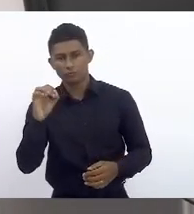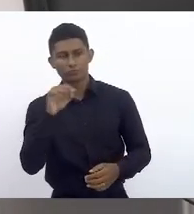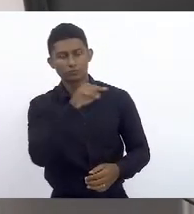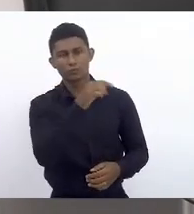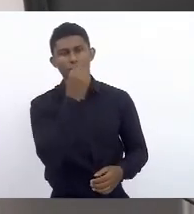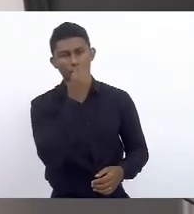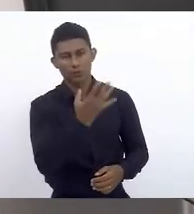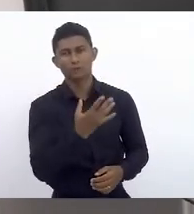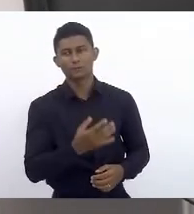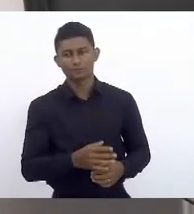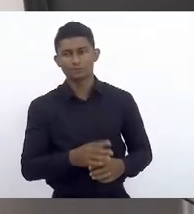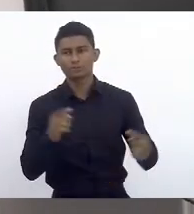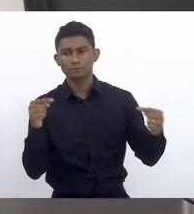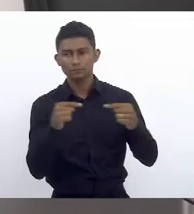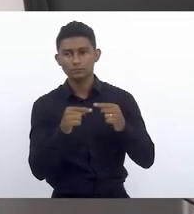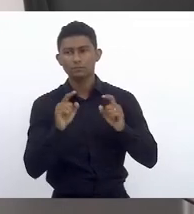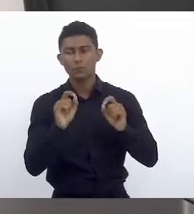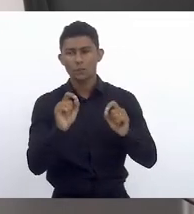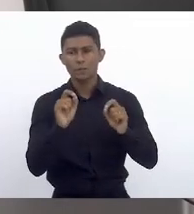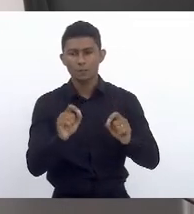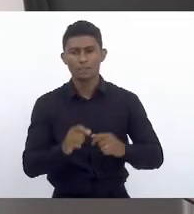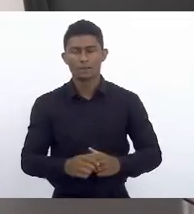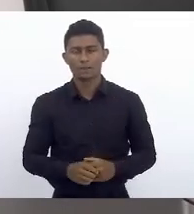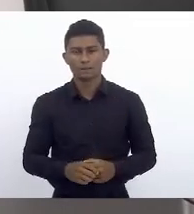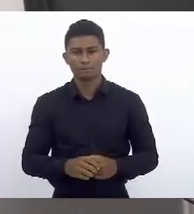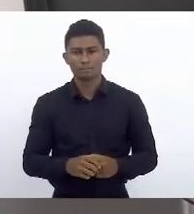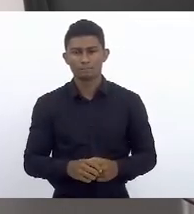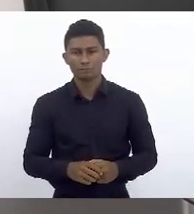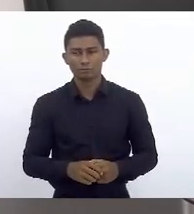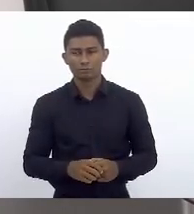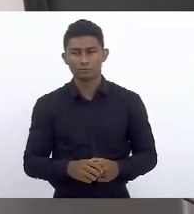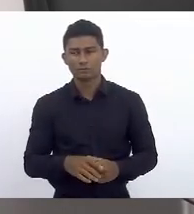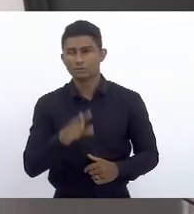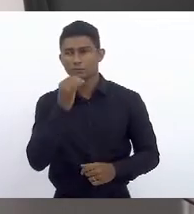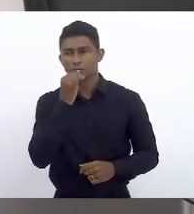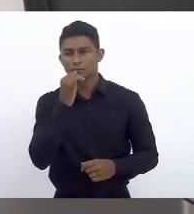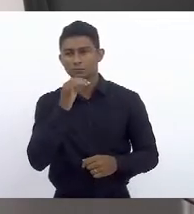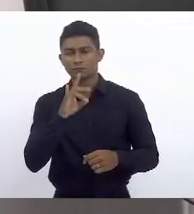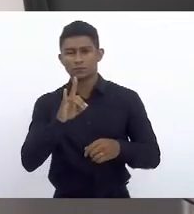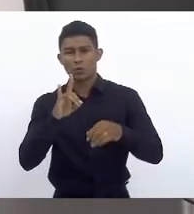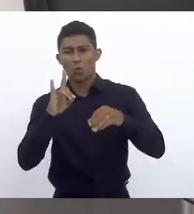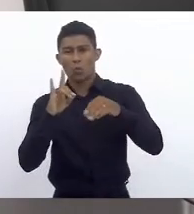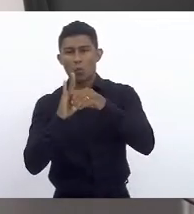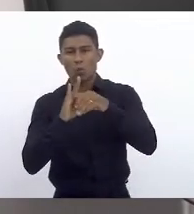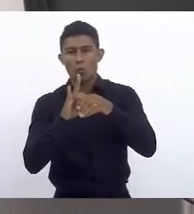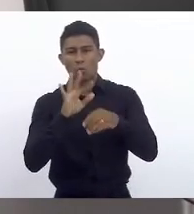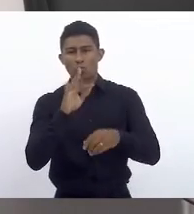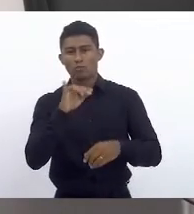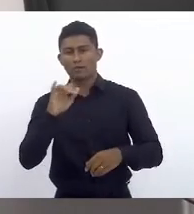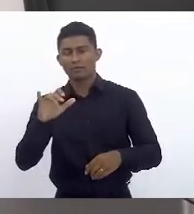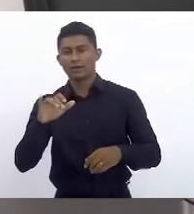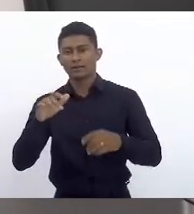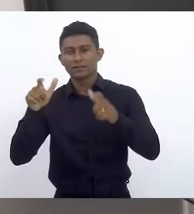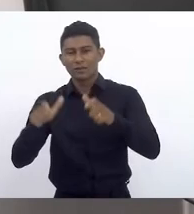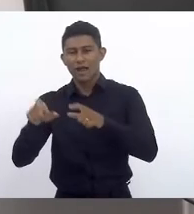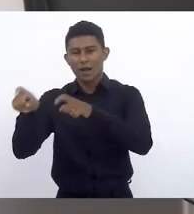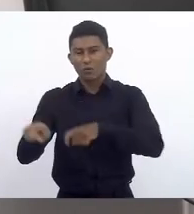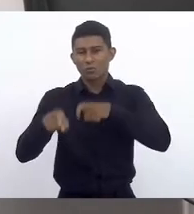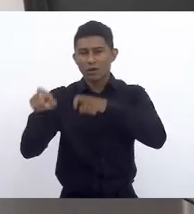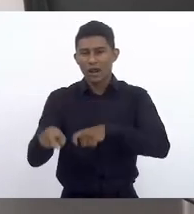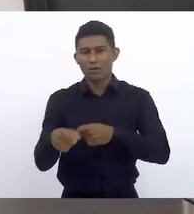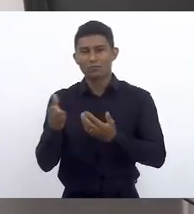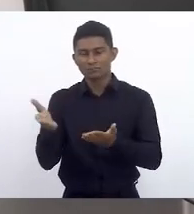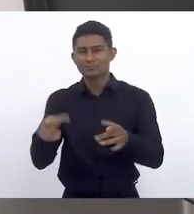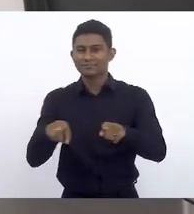né? Universalizar a atenção de Wi-Fi no Estado inteiro, nas áreas rurais, inclusive.